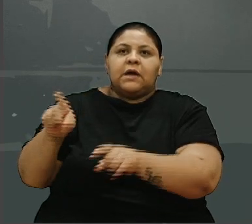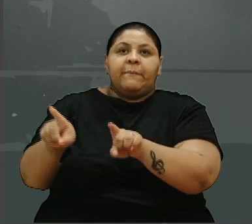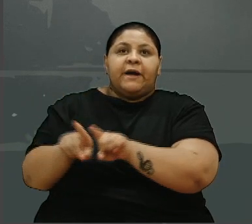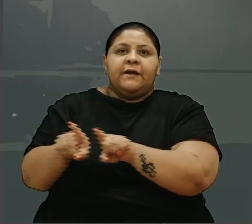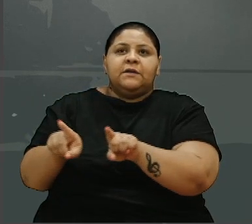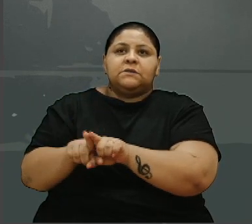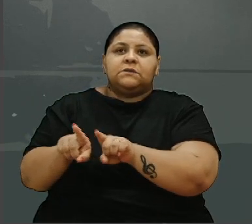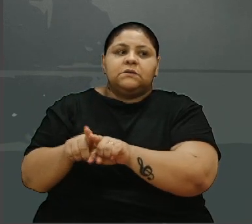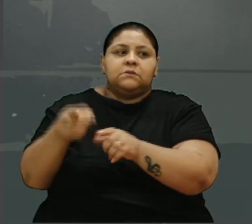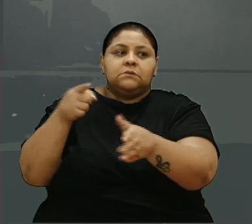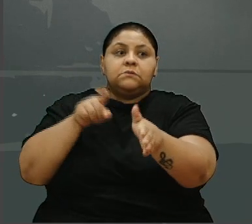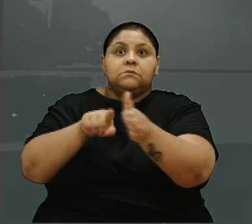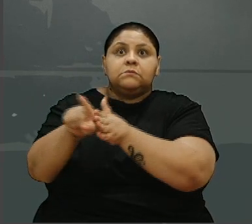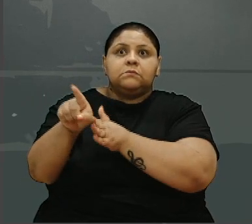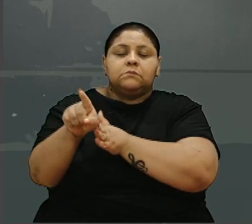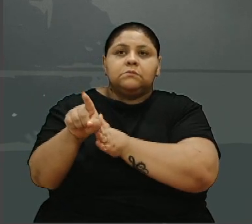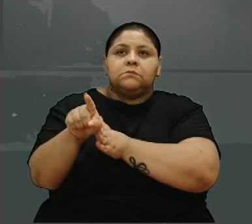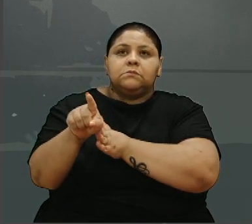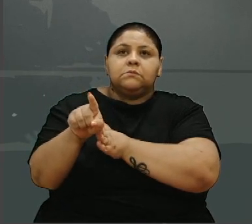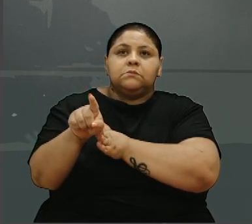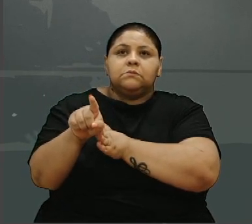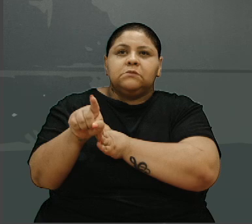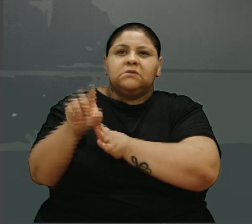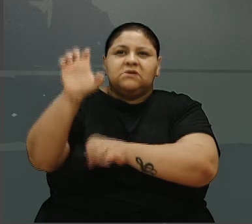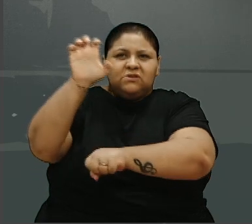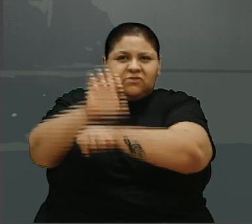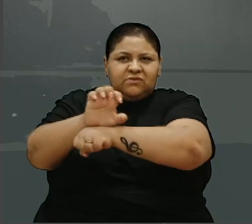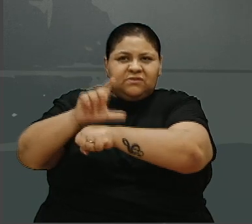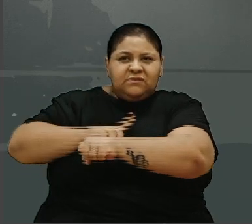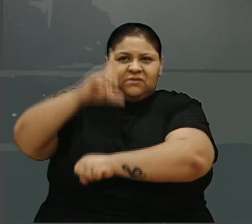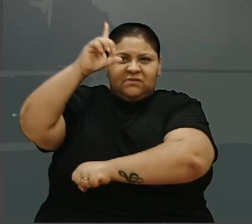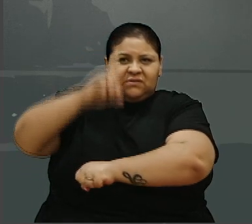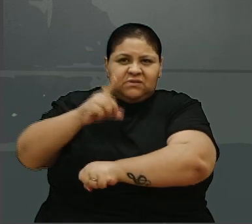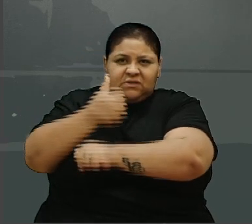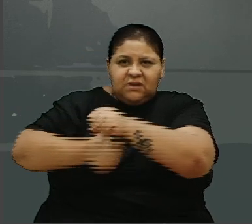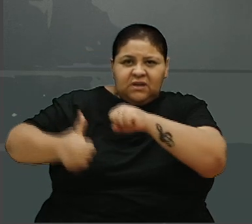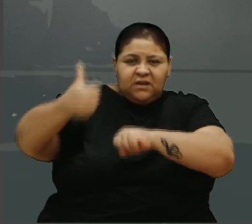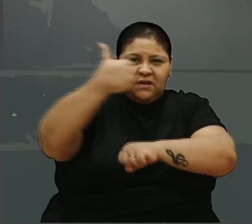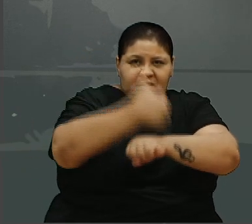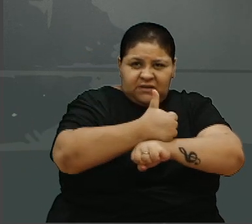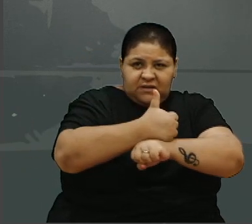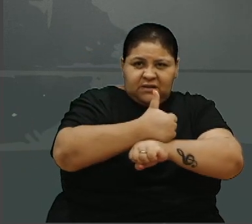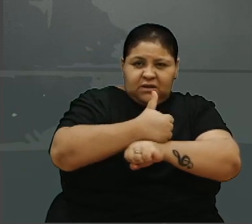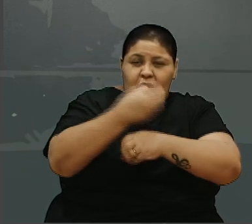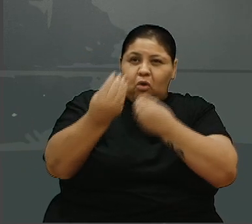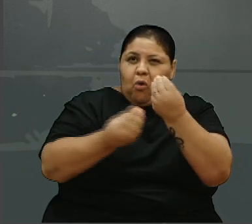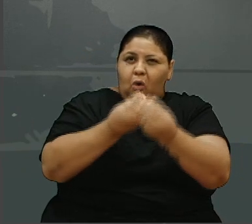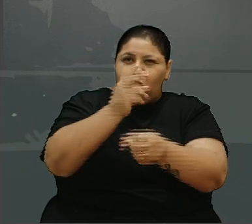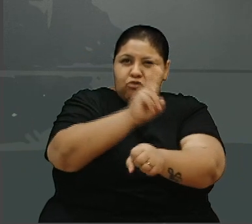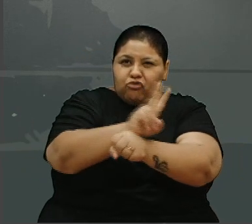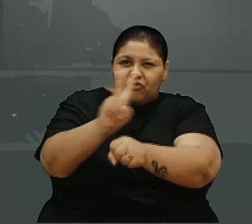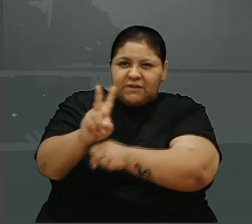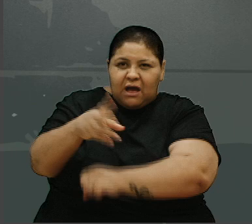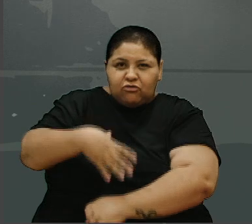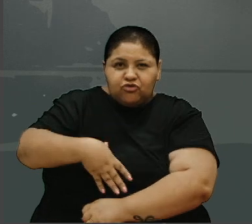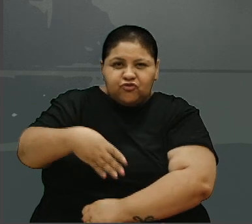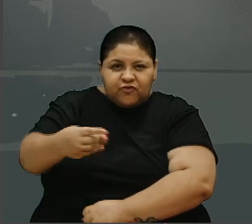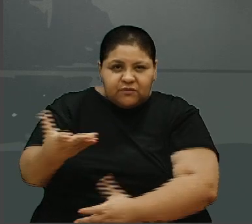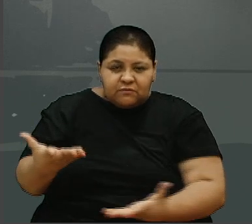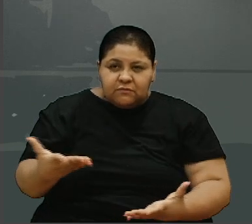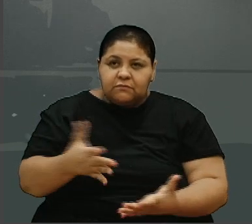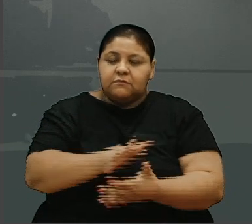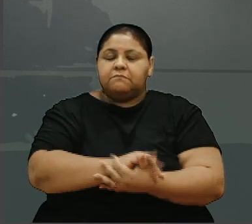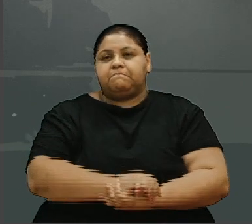uma pergunta, senhoras e senhores. O Estado tem o direito de substituir os pais na criação dos seus filhos?